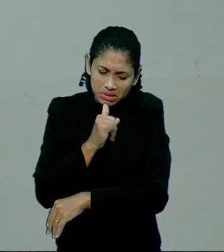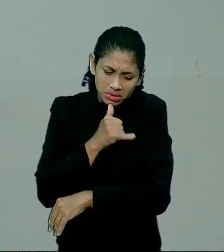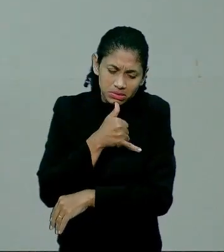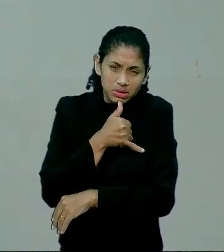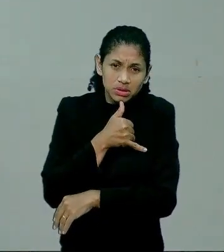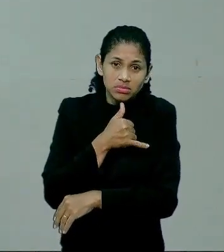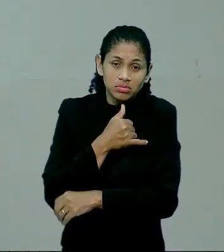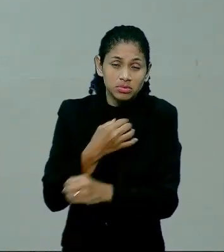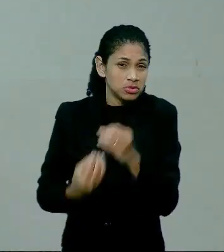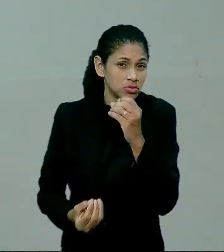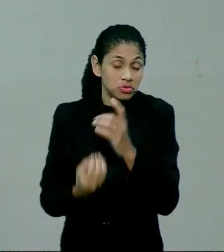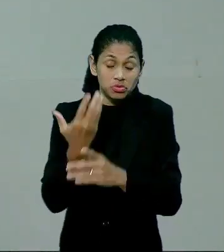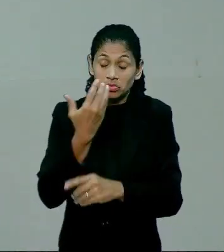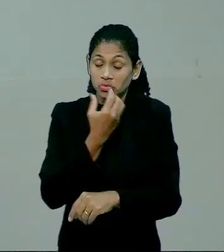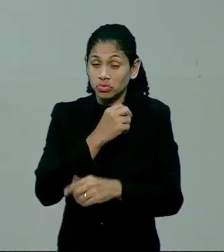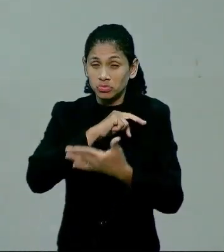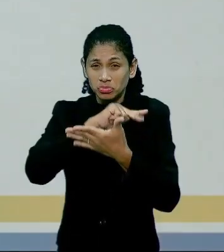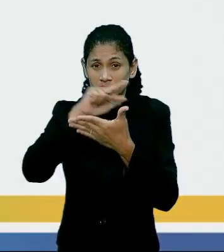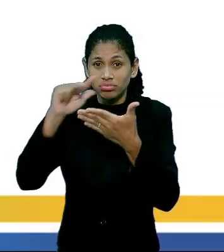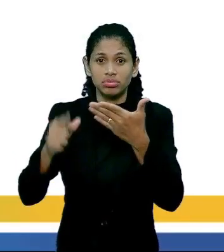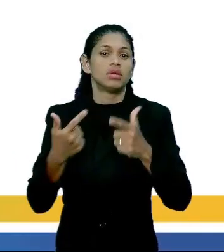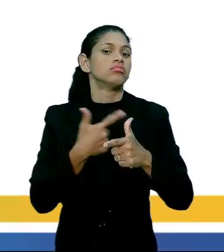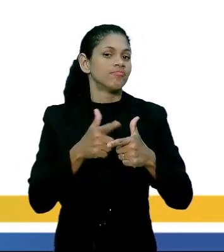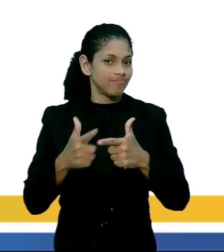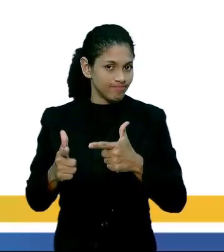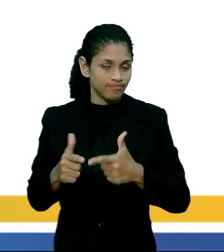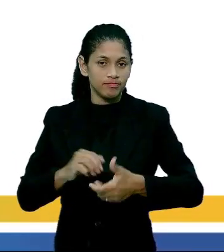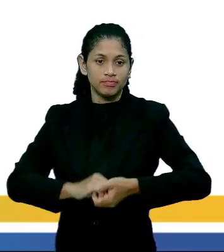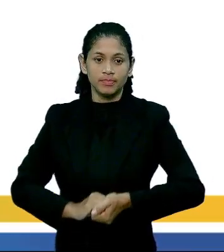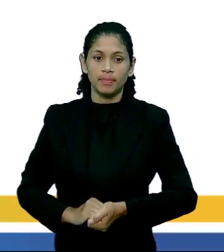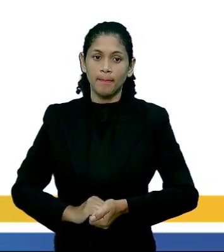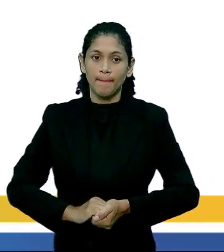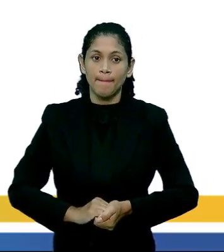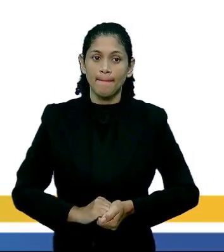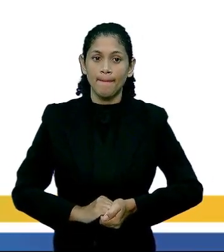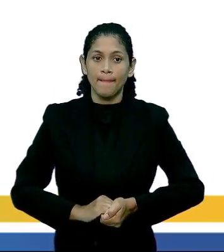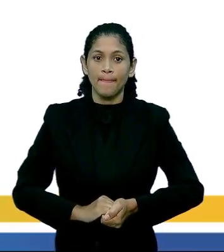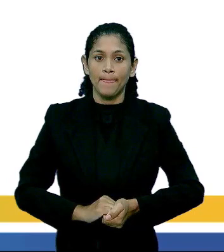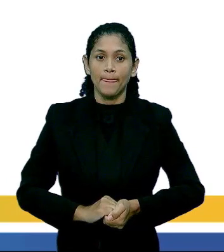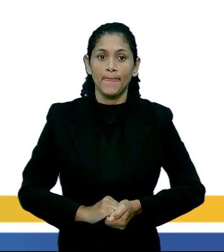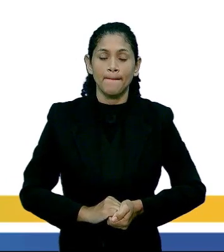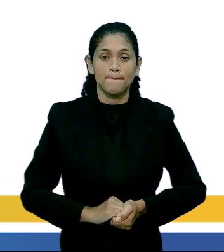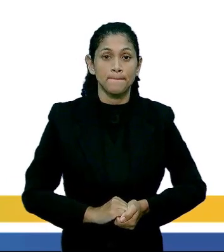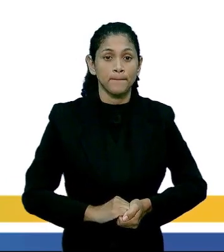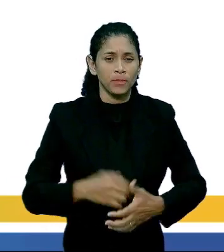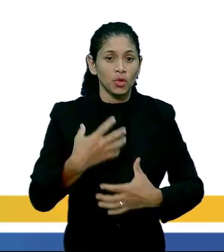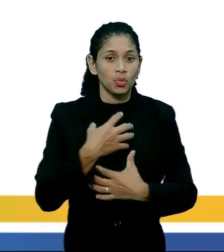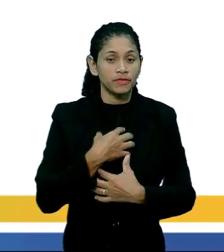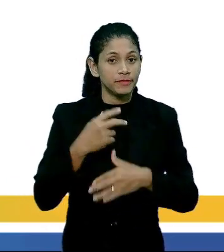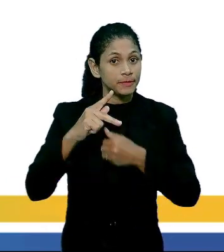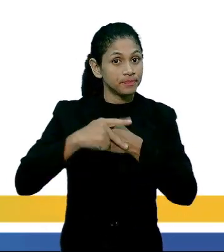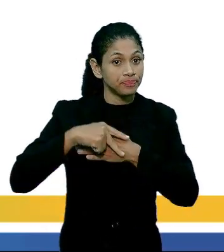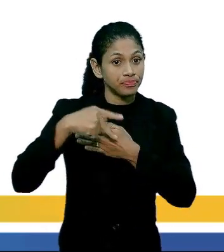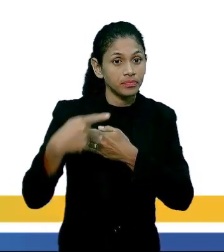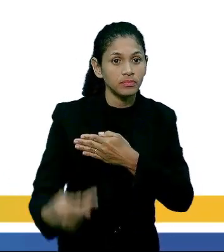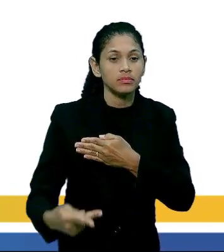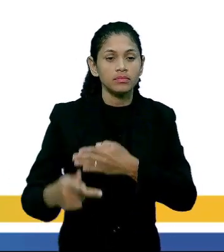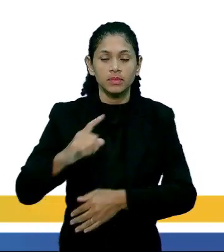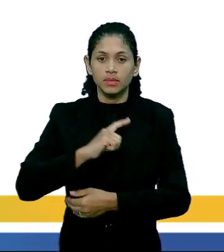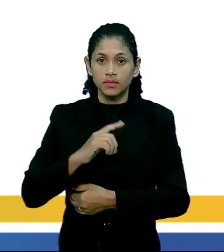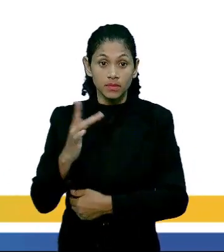acaba gerando diversos problemas que a gente vai aprofundar agora. Ó, efeito e consequência, né? Tem essa correlação social, que